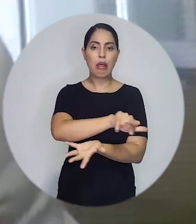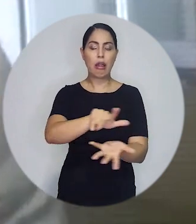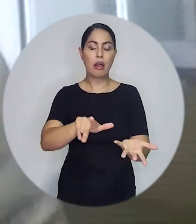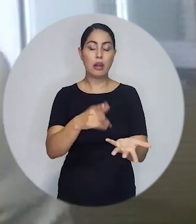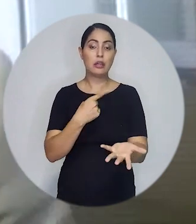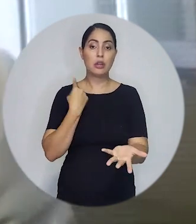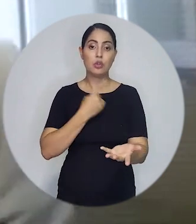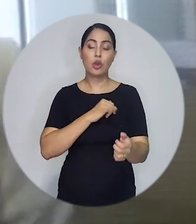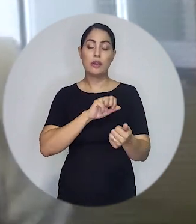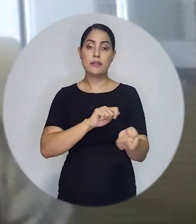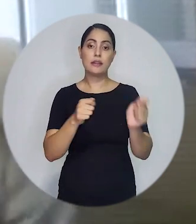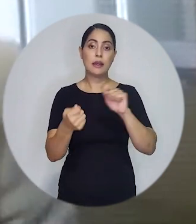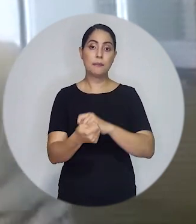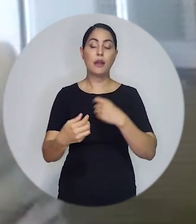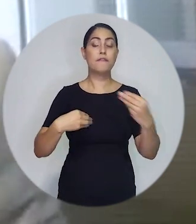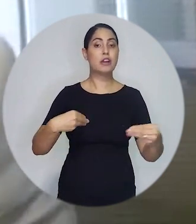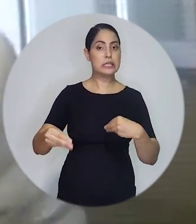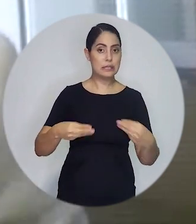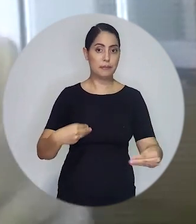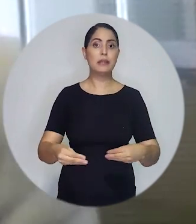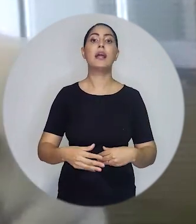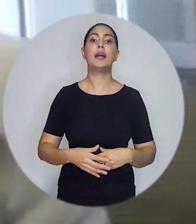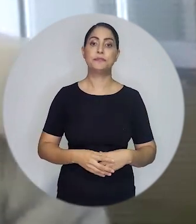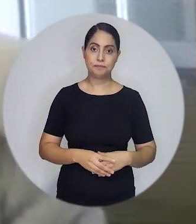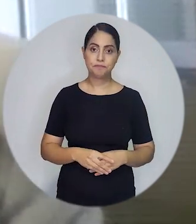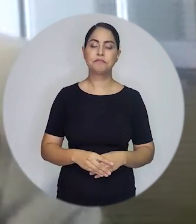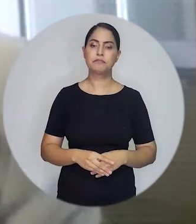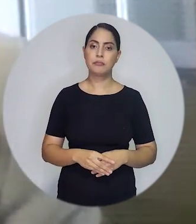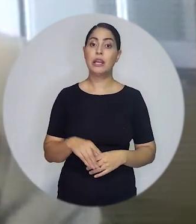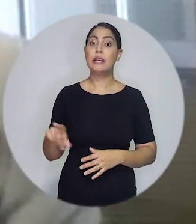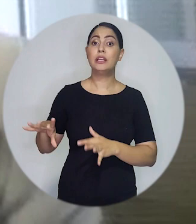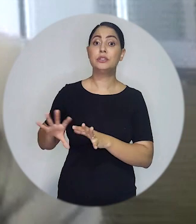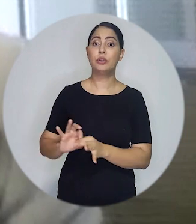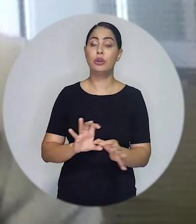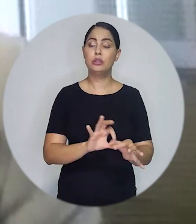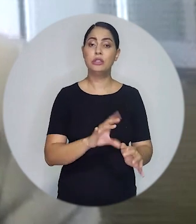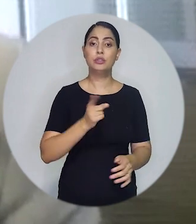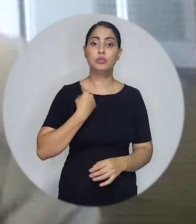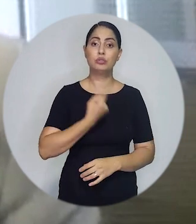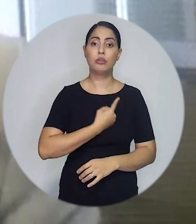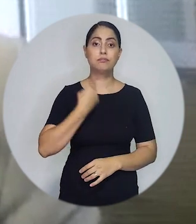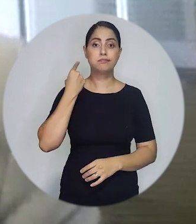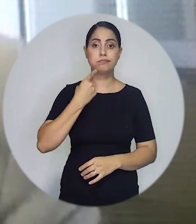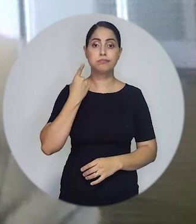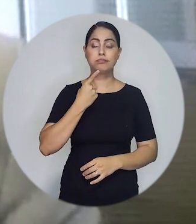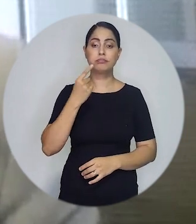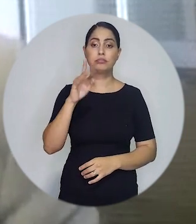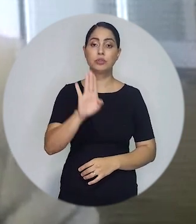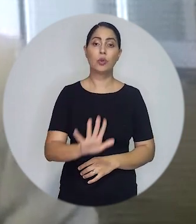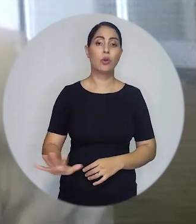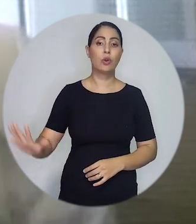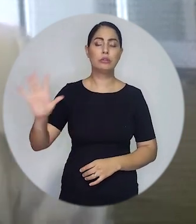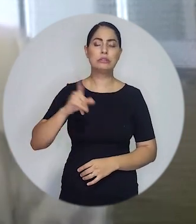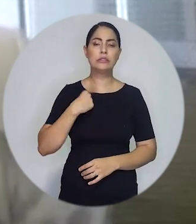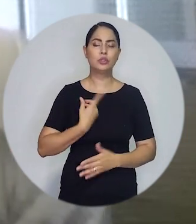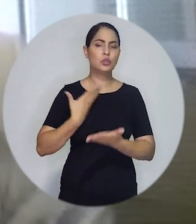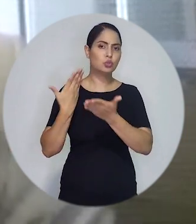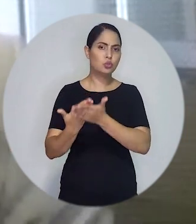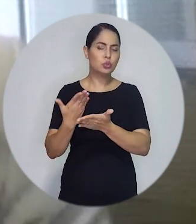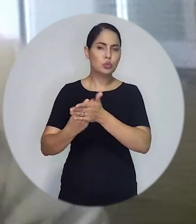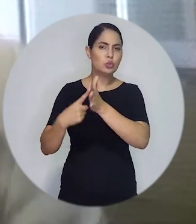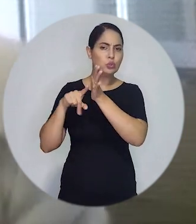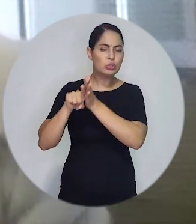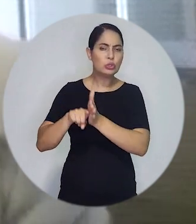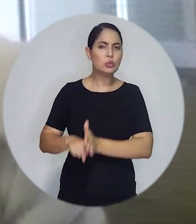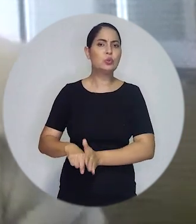e principalmente a nossa adaptabilidade e flexibilidade. E isso faz com que nós, advogadas, além do estudo